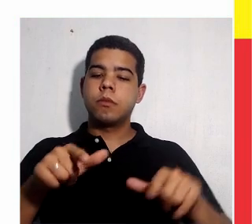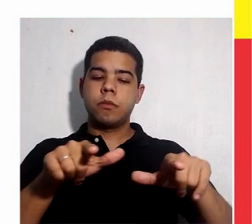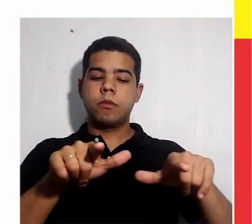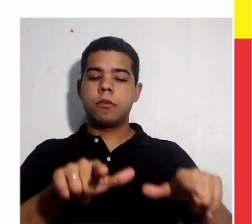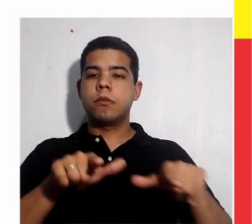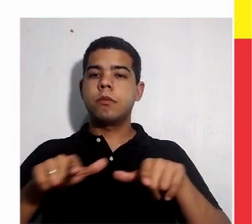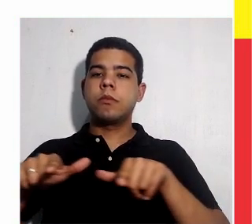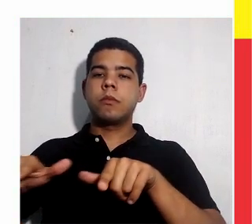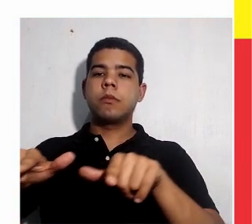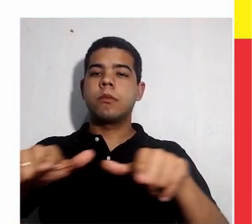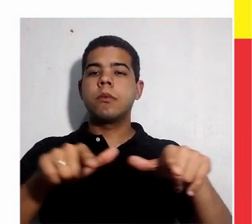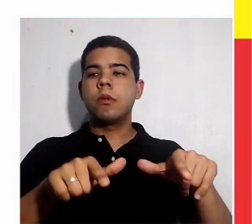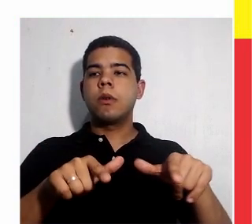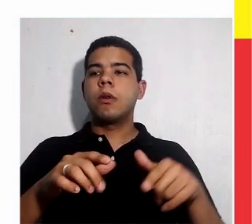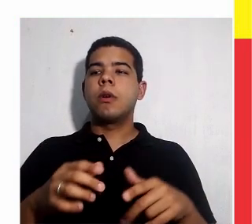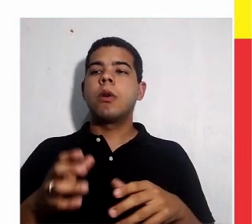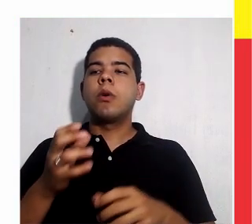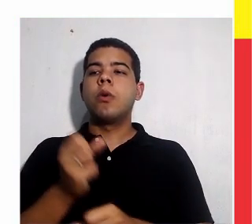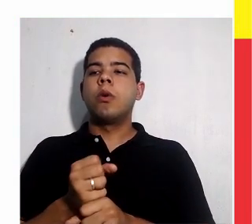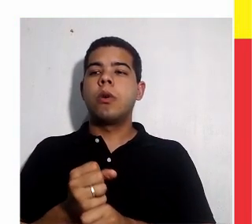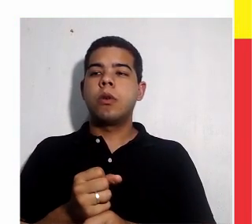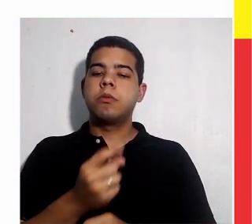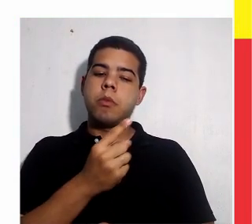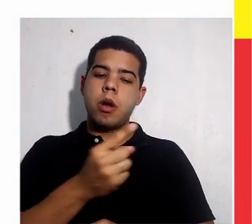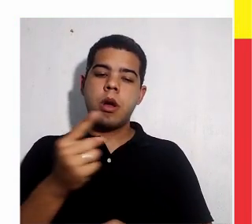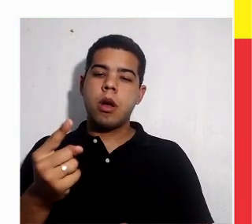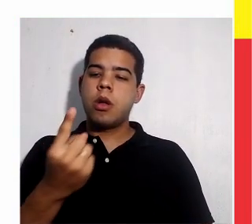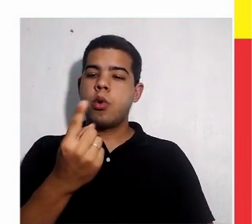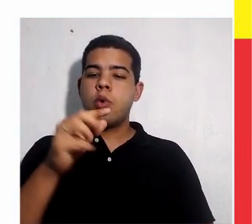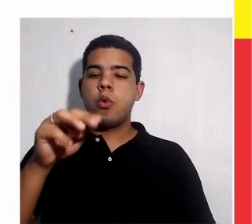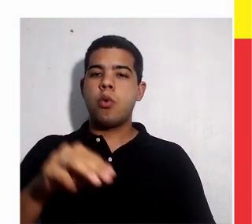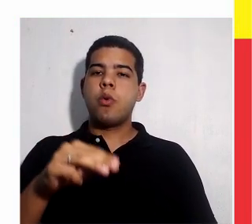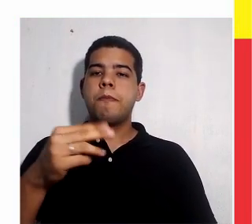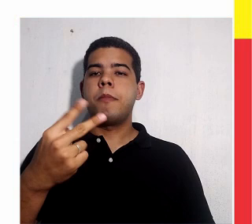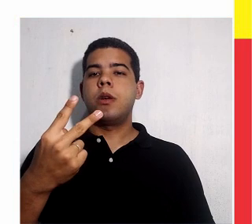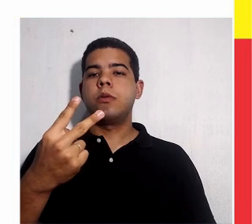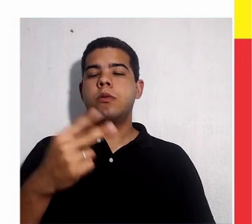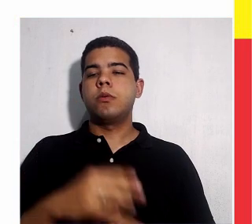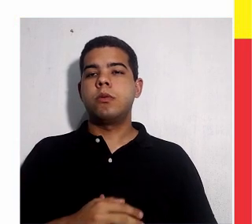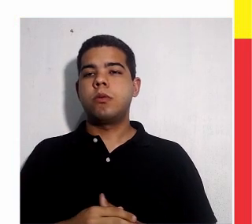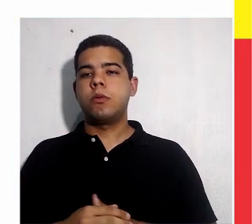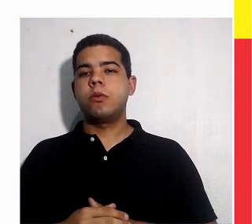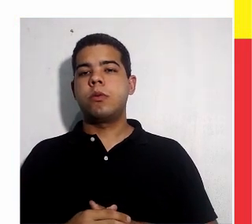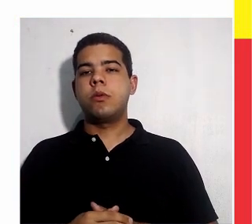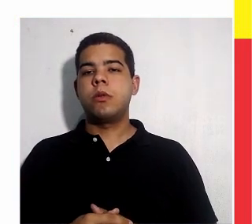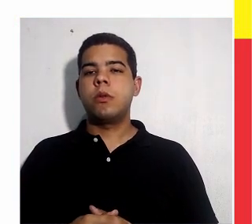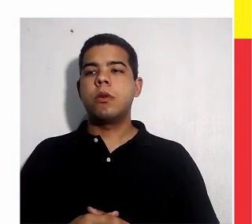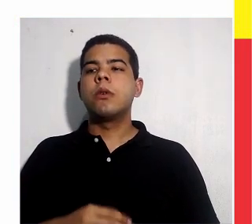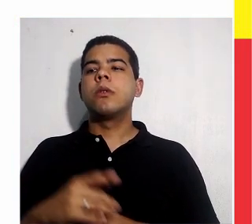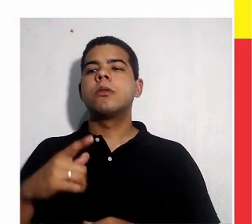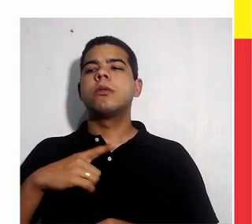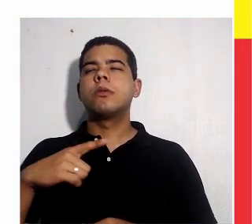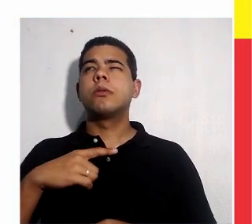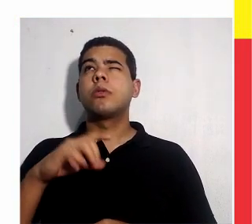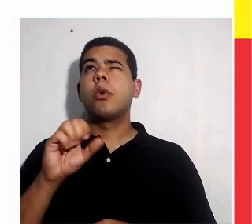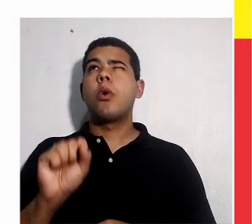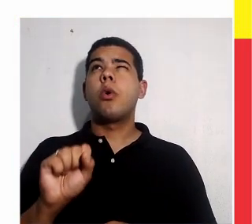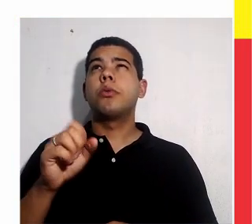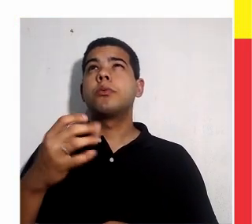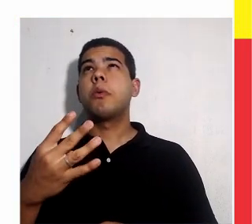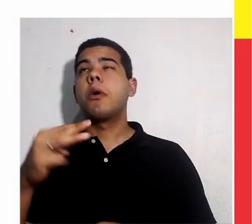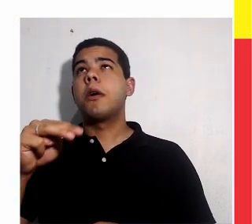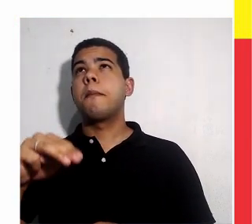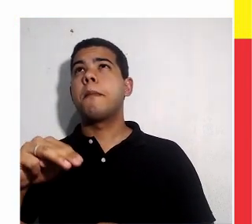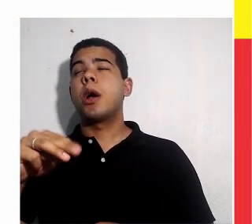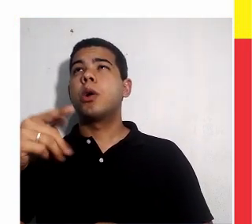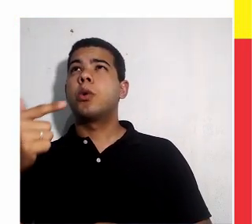área da porcelana? A área da pedra, da porcelana. Cada pedra ocupa 1 metro quadrado. Se você tem um total de